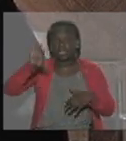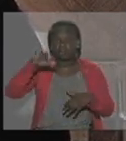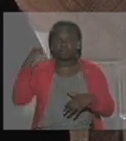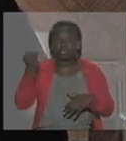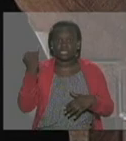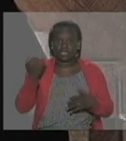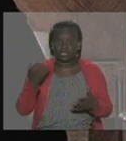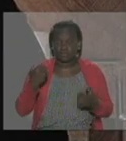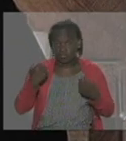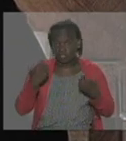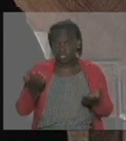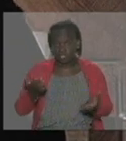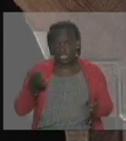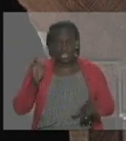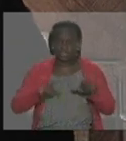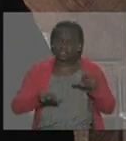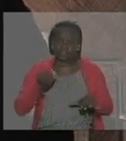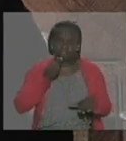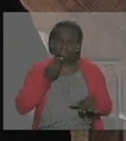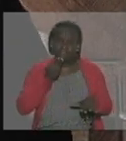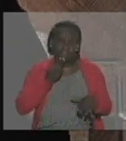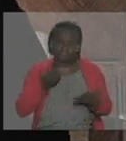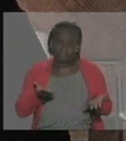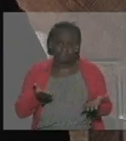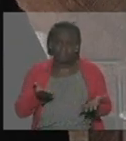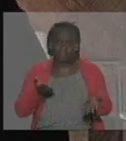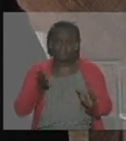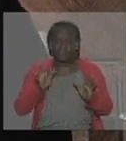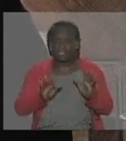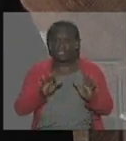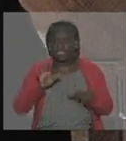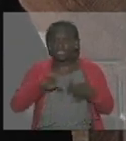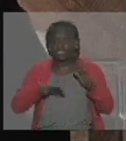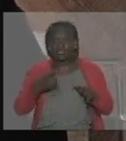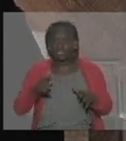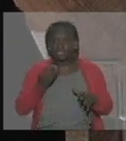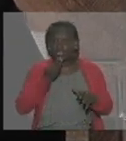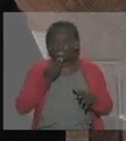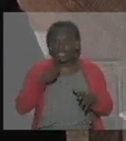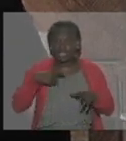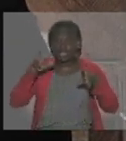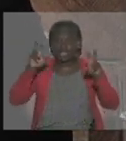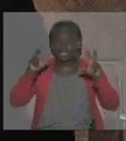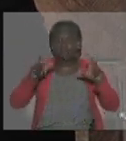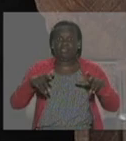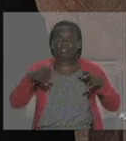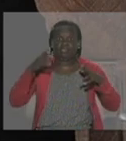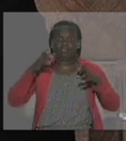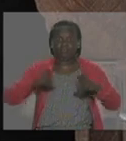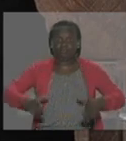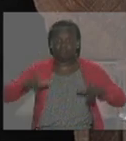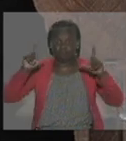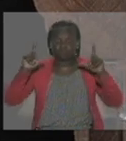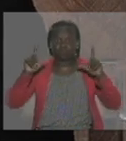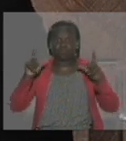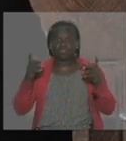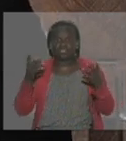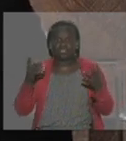né Qual é a notícia mais forte às vezes é óbvio Mas mesmo quando é muito Óbvio quando você tem um grande tema